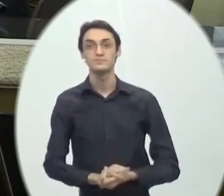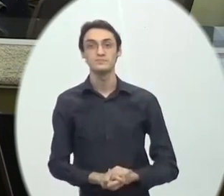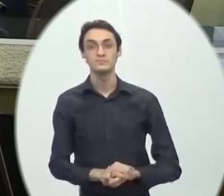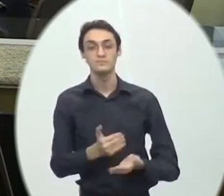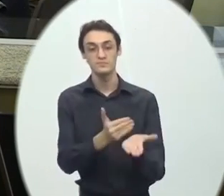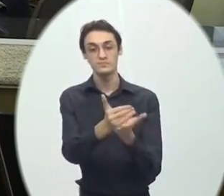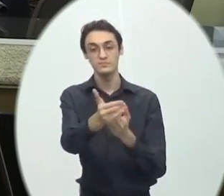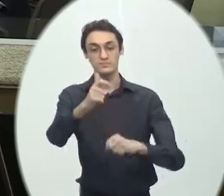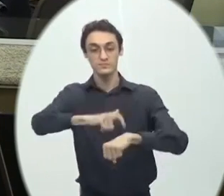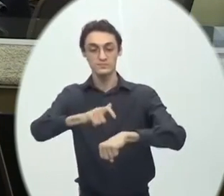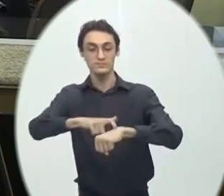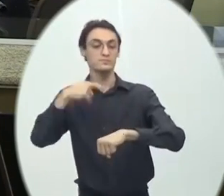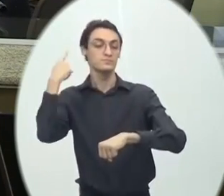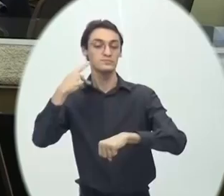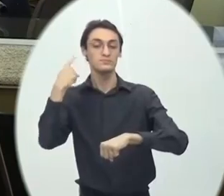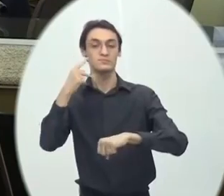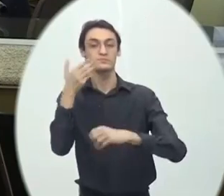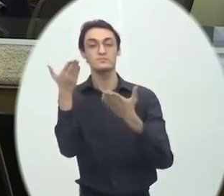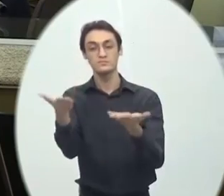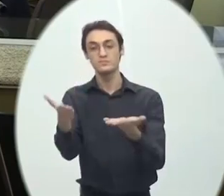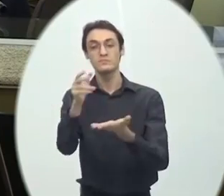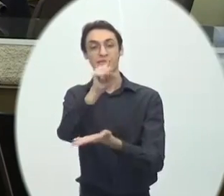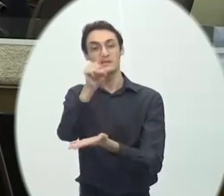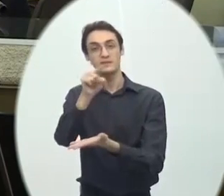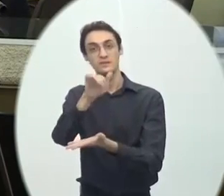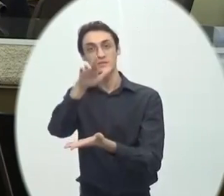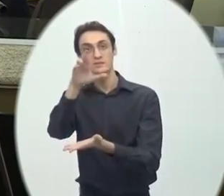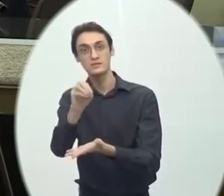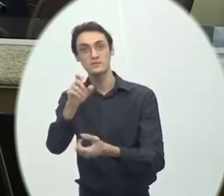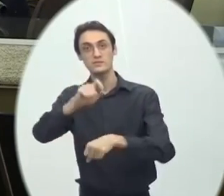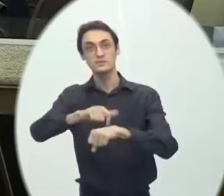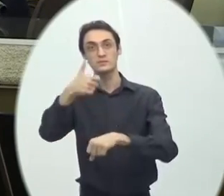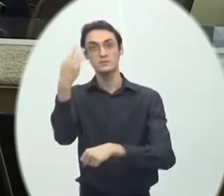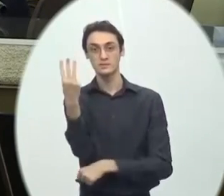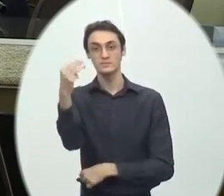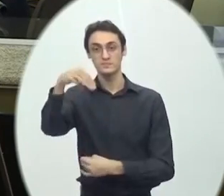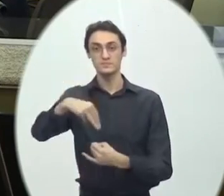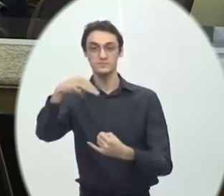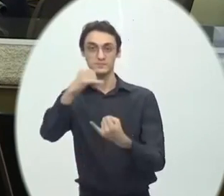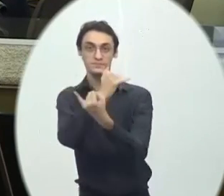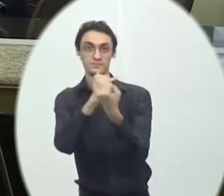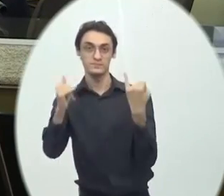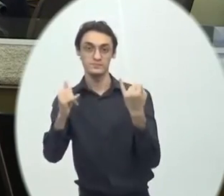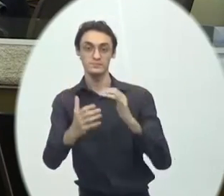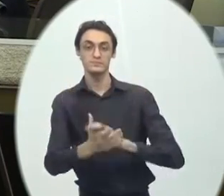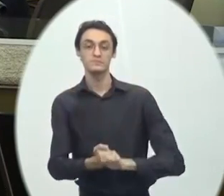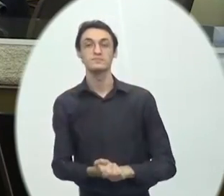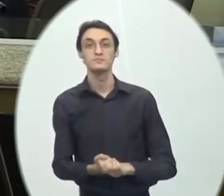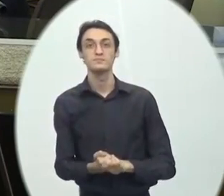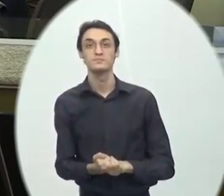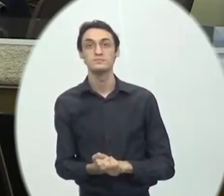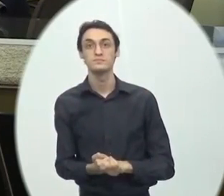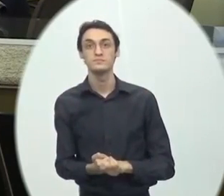Iniciamos o horário político, então, com a palavra, vereador Zairo Casagrande. Vossa Excelência põe 3 minutos e meio.